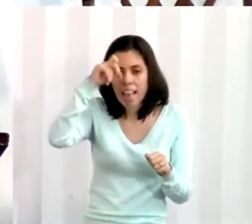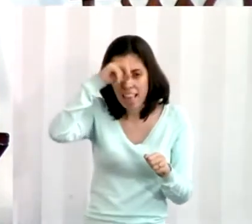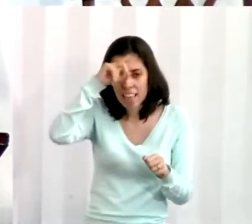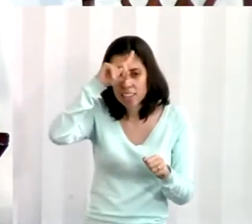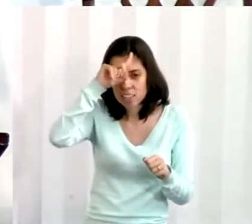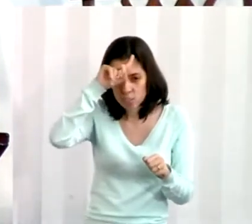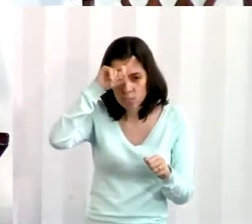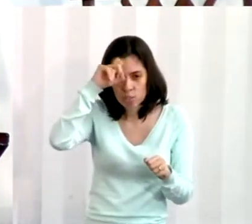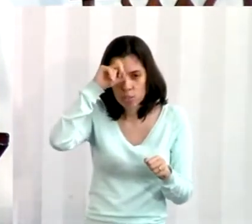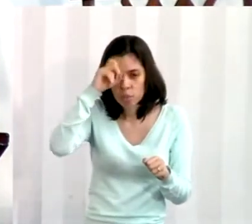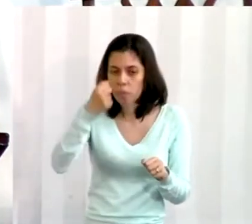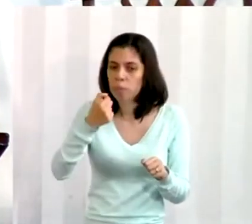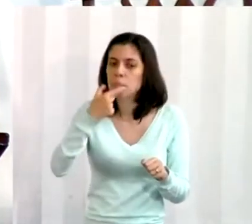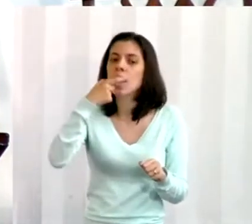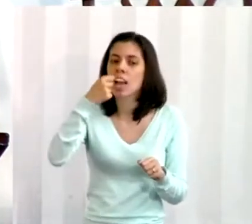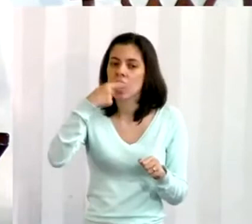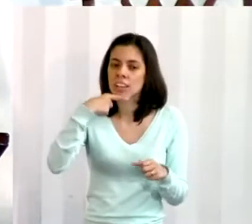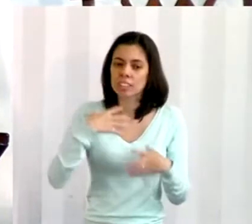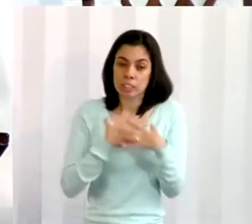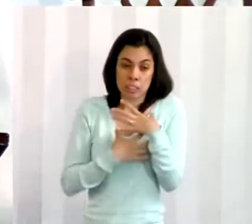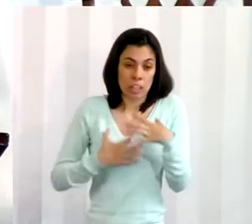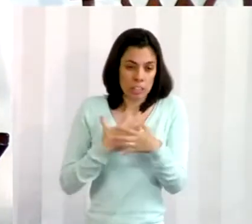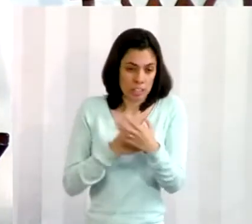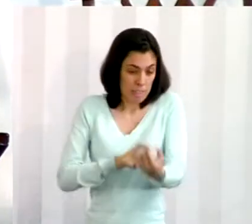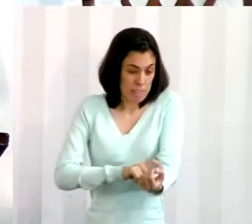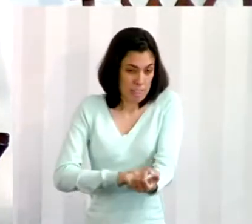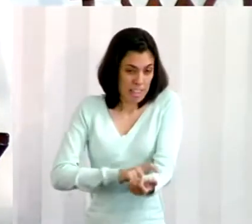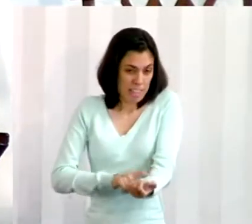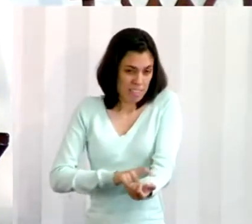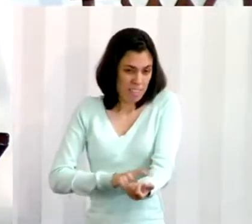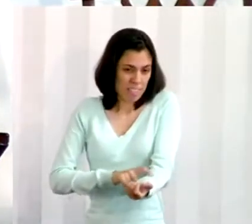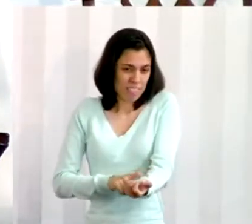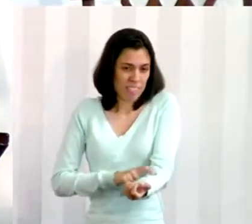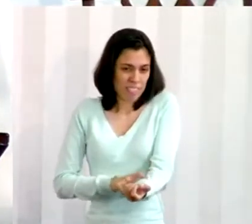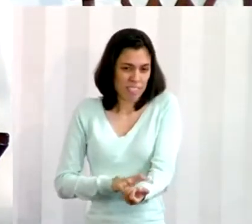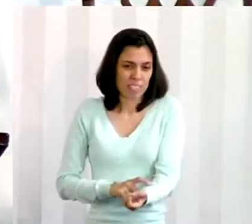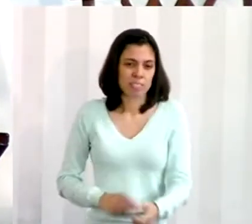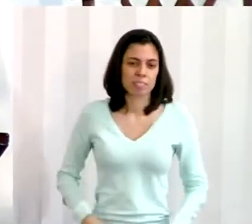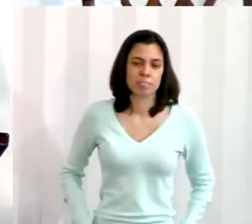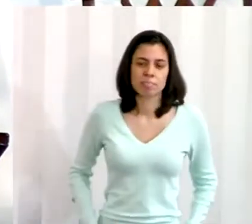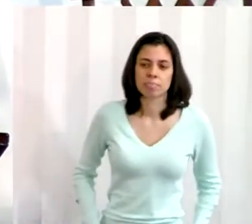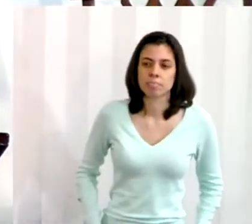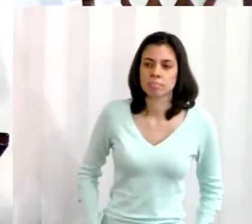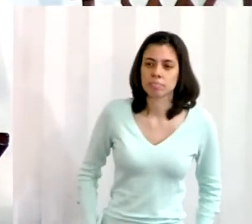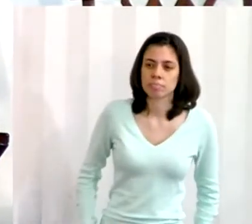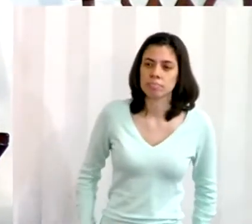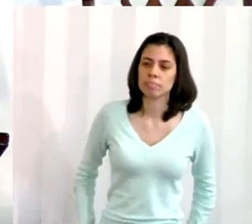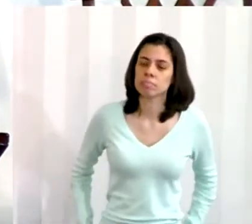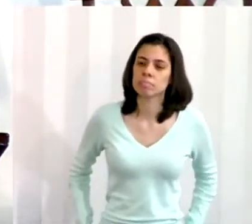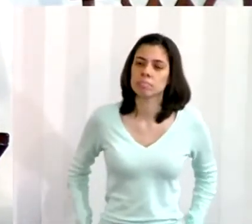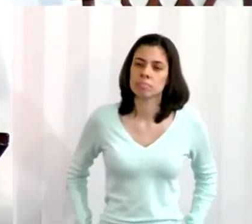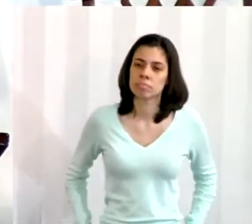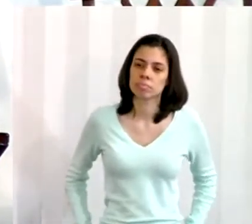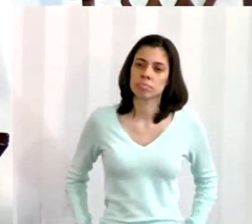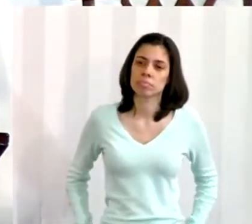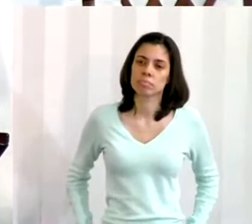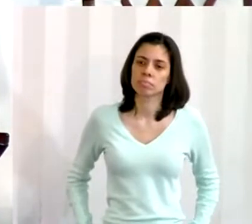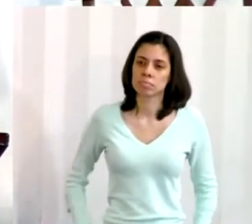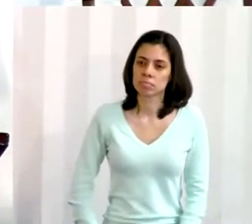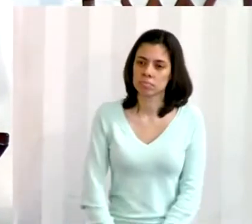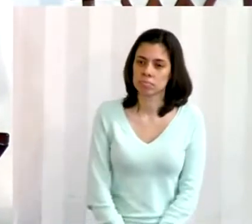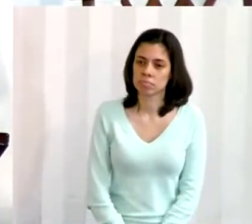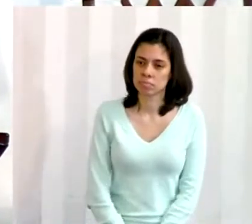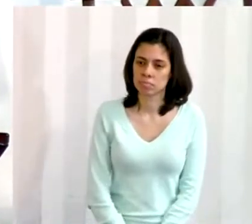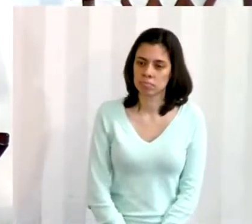É nisso que Tiago está tratando. As pessoas estavam muito ansiosas naquele momento. E eu espero que a Bíblia possa nos ajudar nessa